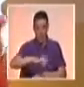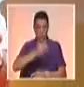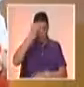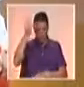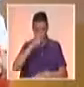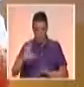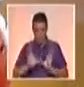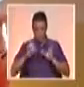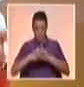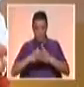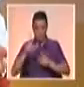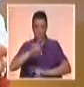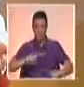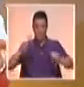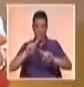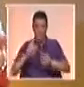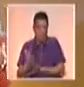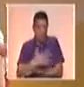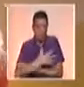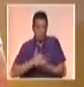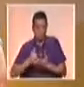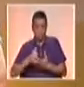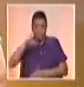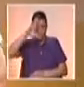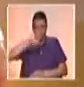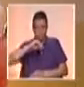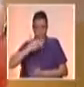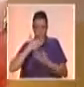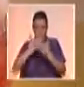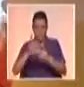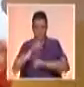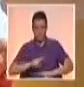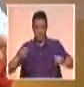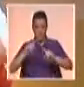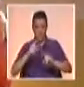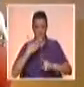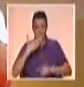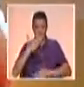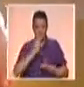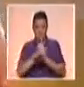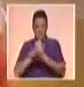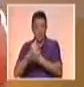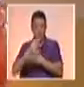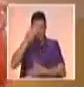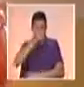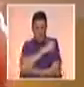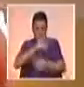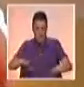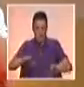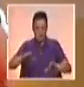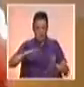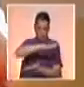professores, a comunidade que lá está, não tem recursos, muitas vezes não são pedidos recursos, muitas vezes não se pede ajuda, e, portanto, a criança anda ali um bocadinho, ó Deus